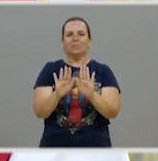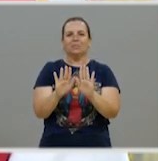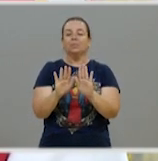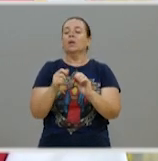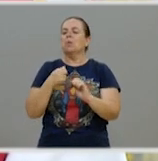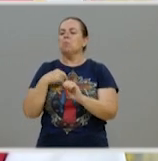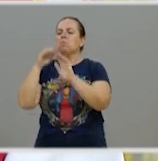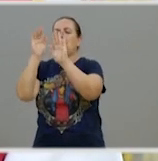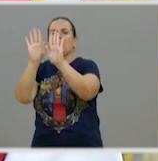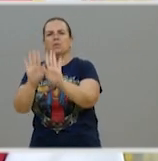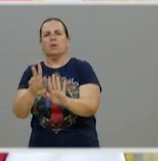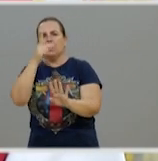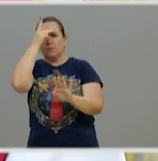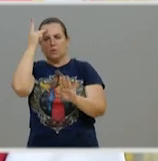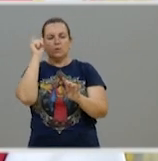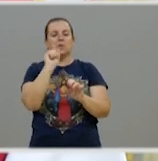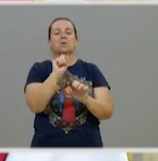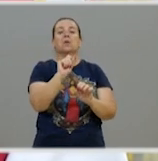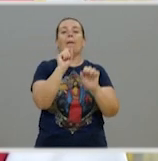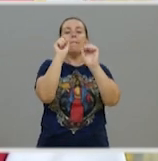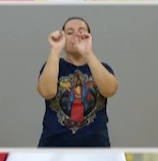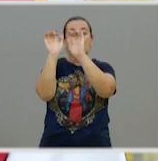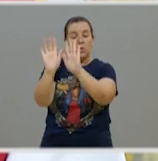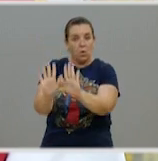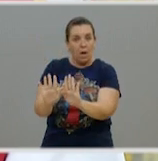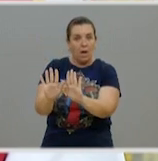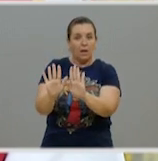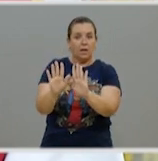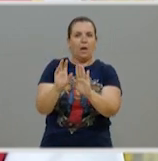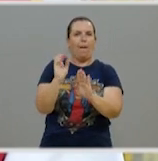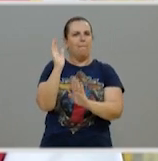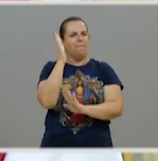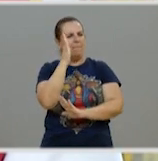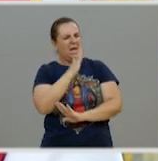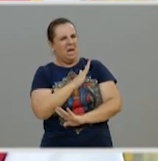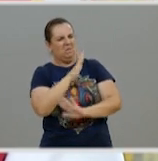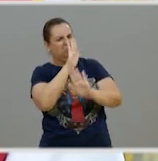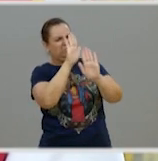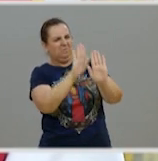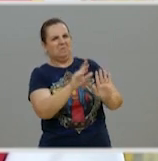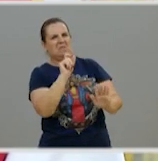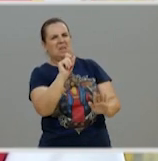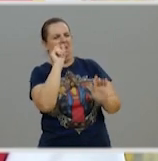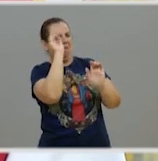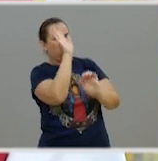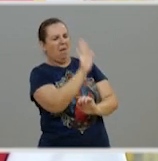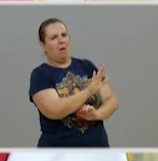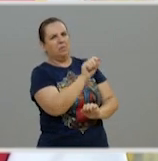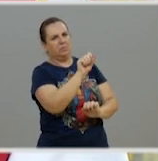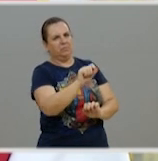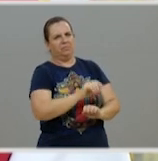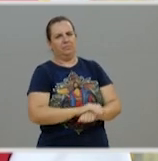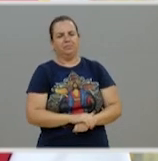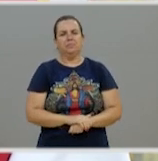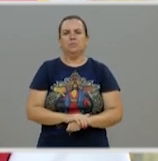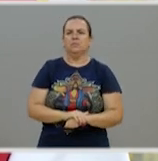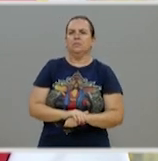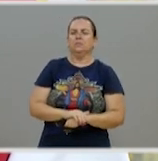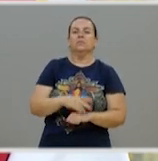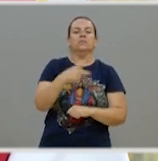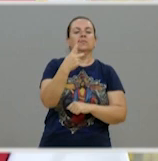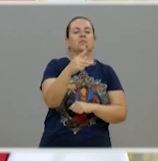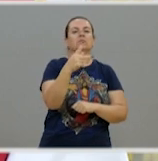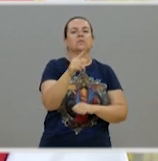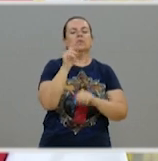Abençoarei os que te abençoarem, e amaldiçoarei os que te amaldiçoarem. Em ti